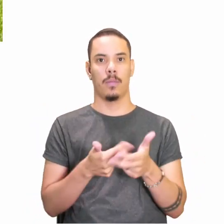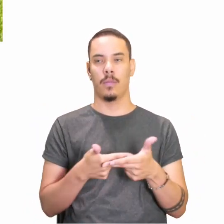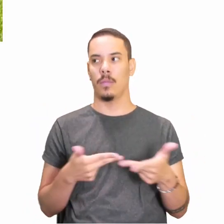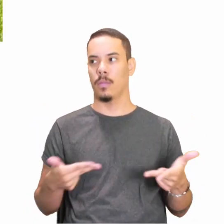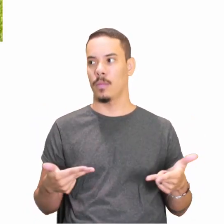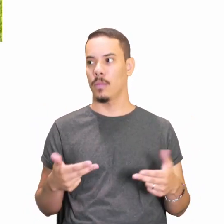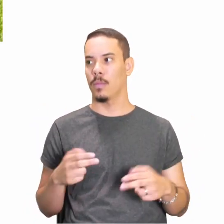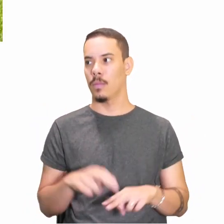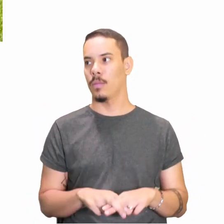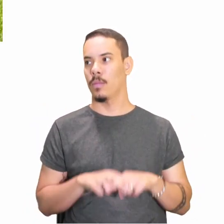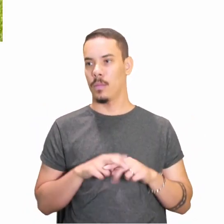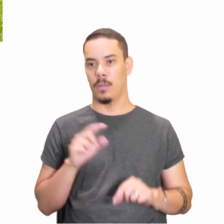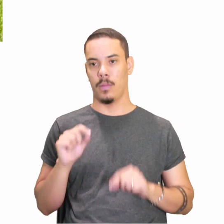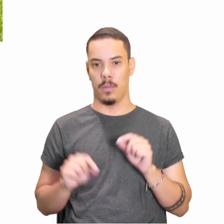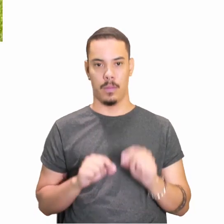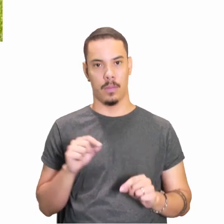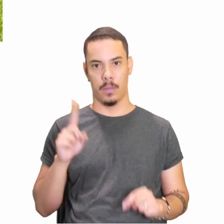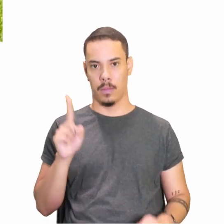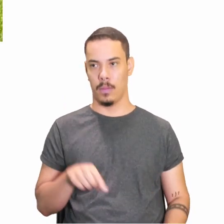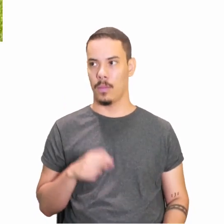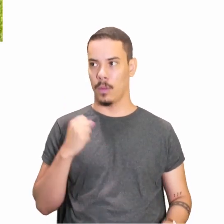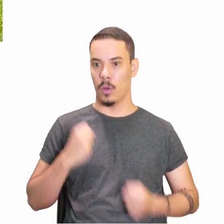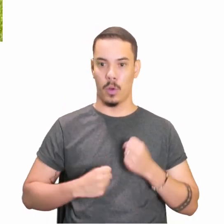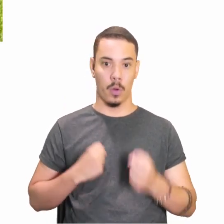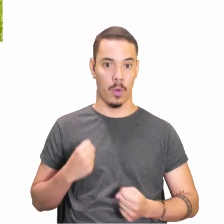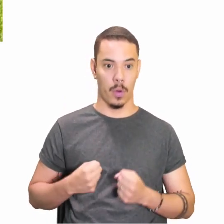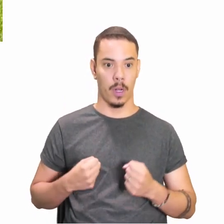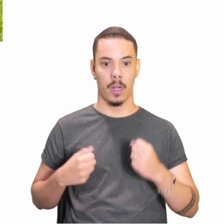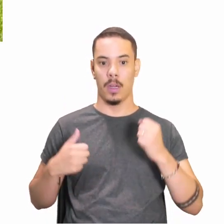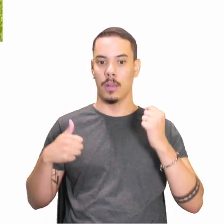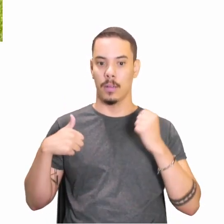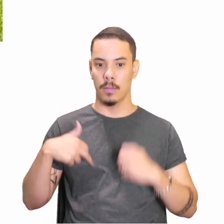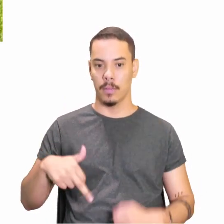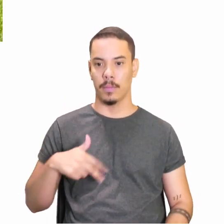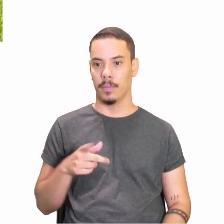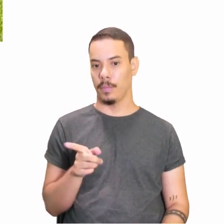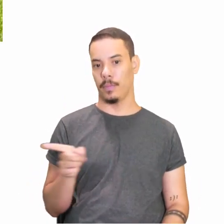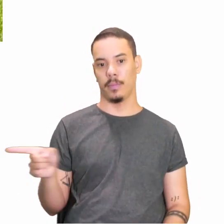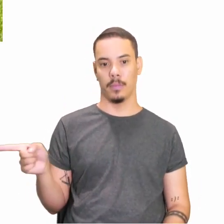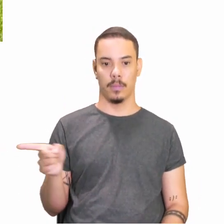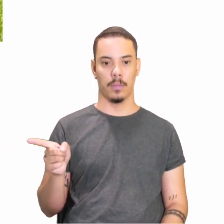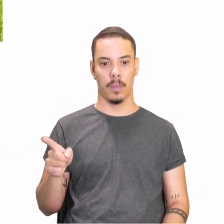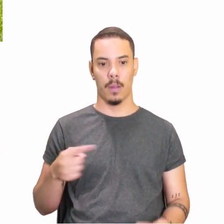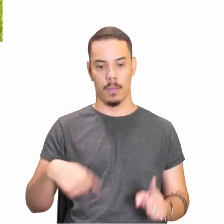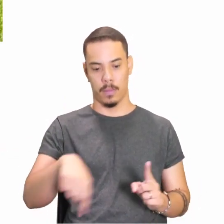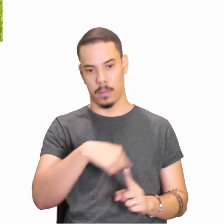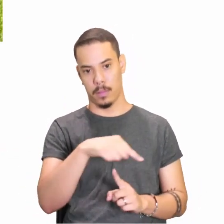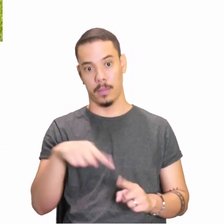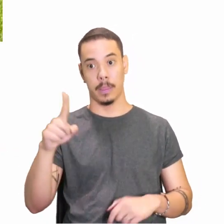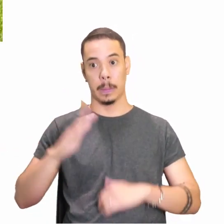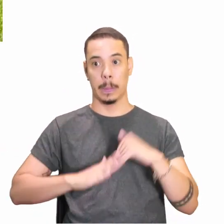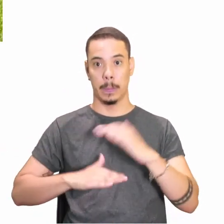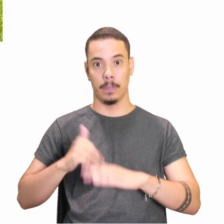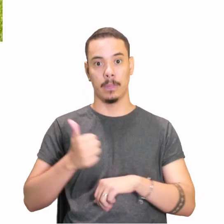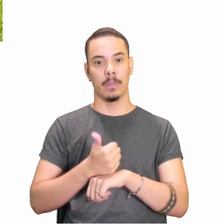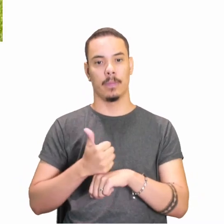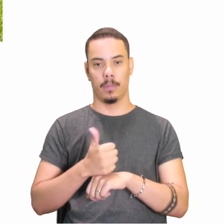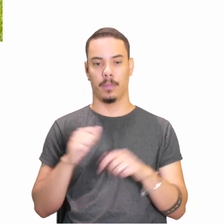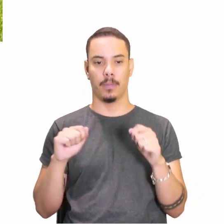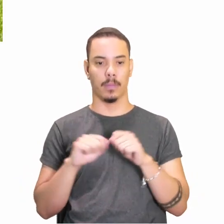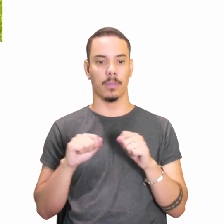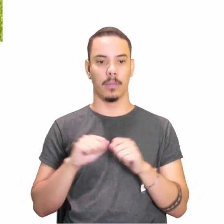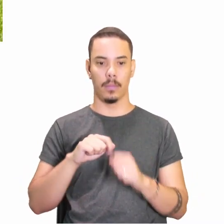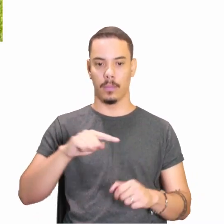é a questão da corrida, né? Do tambor aí, onde essa atleta, ela faz